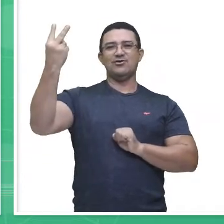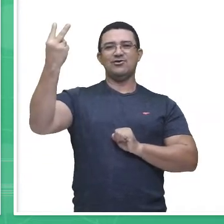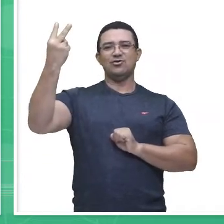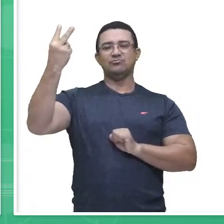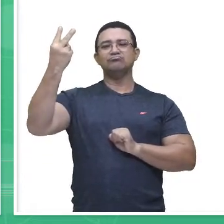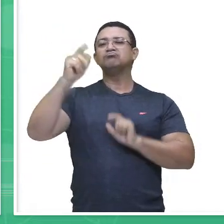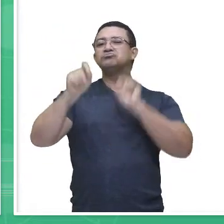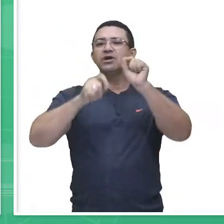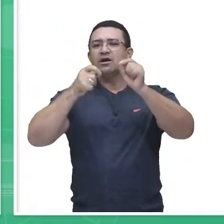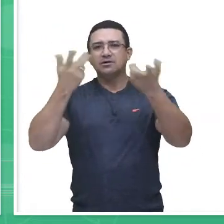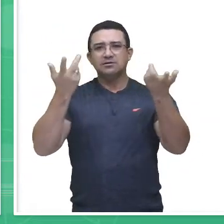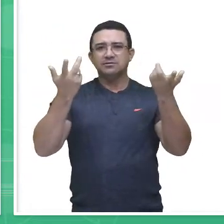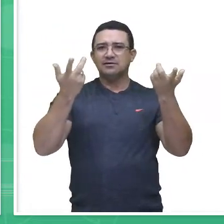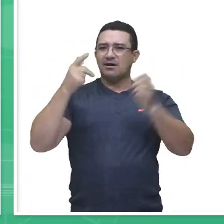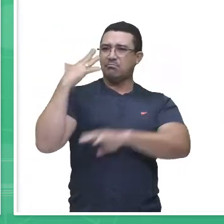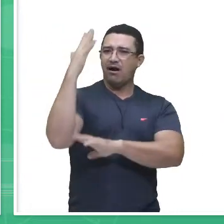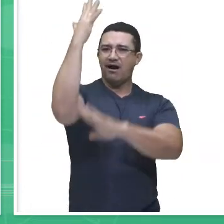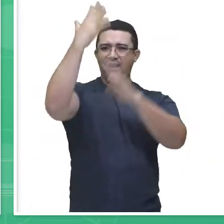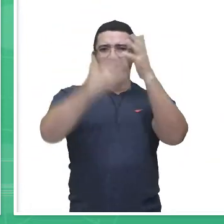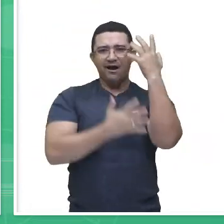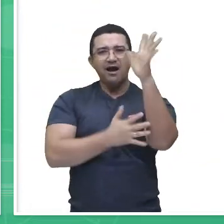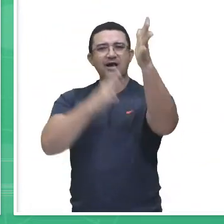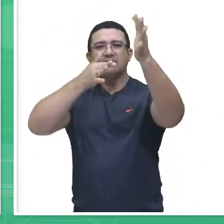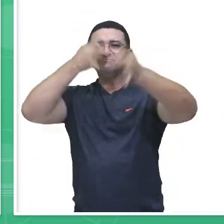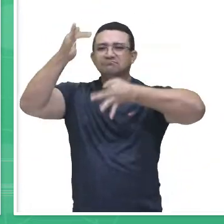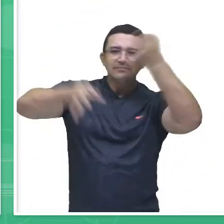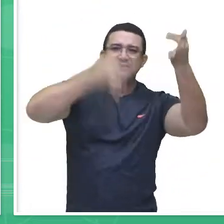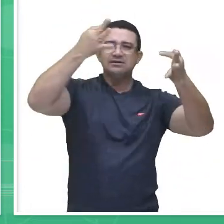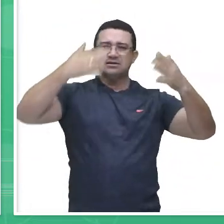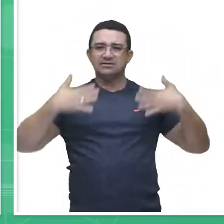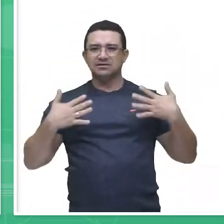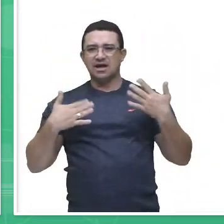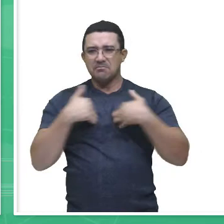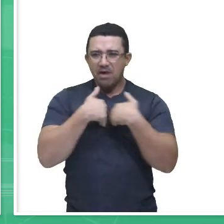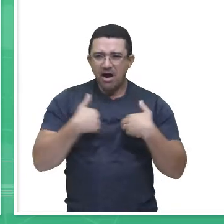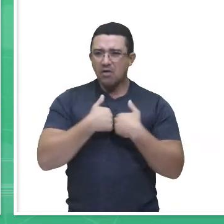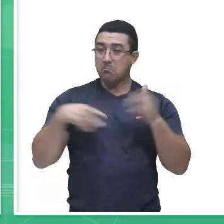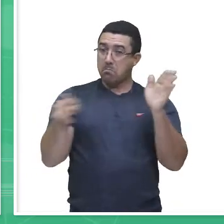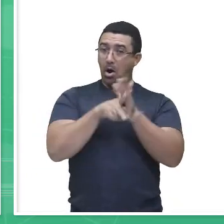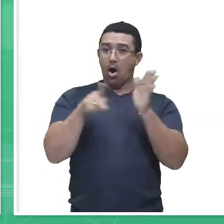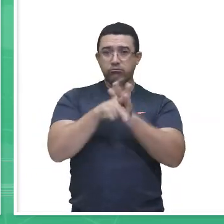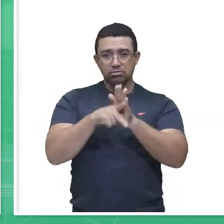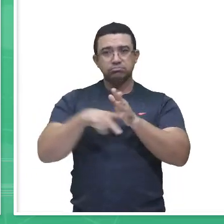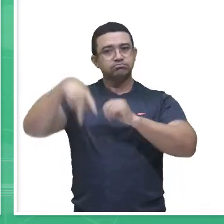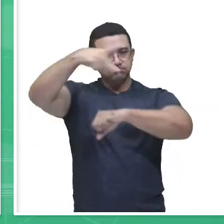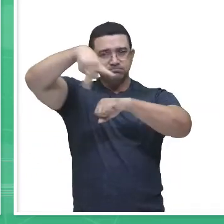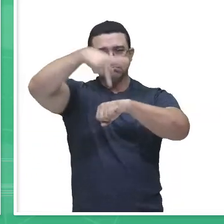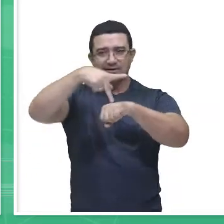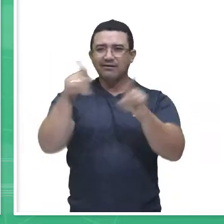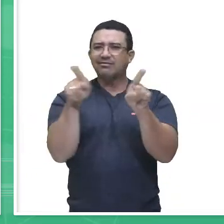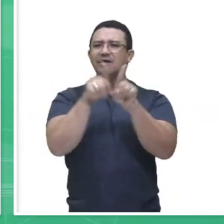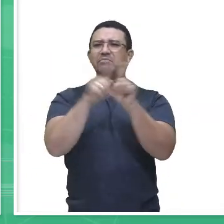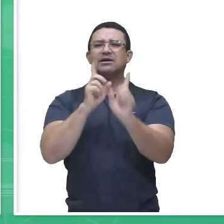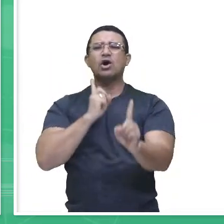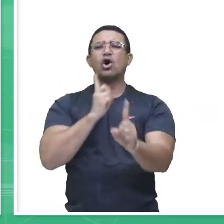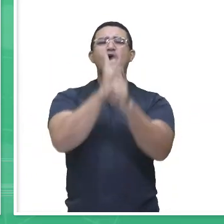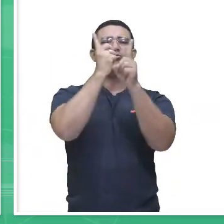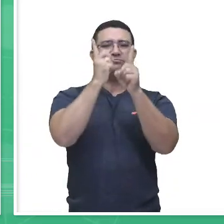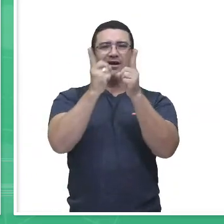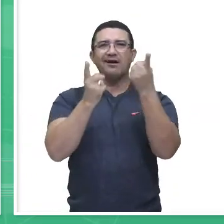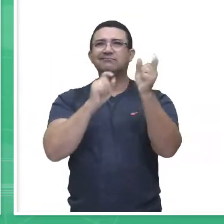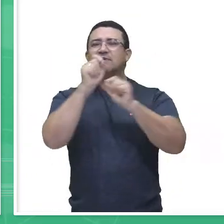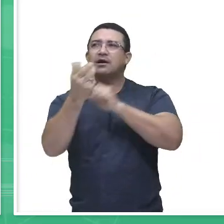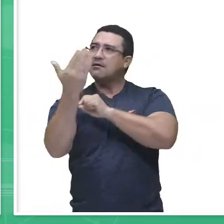a fauna, a flora, os recursos naturais do meu país e também vou ter que encontrar um